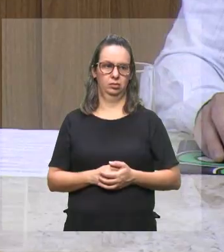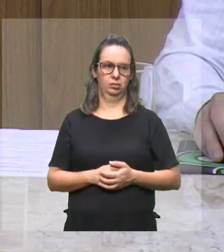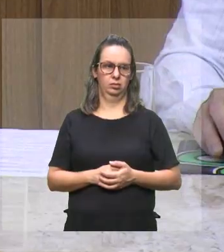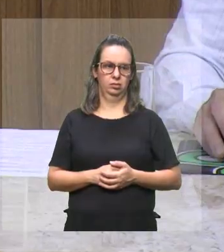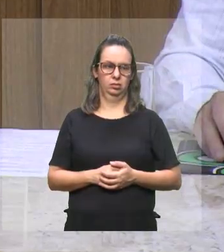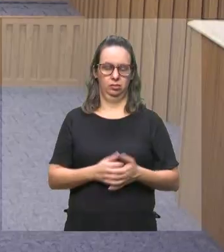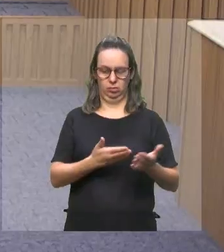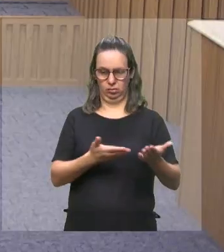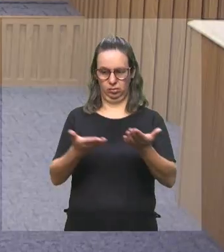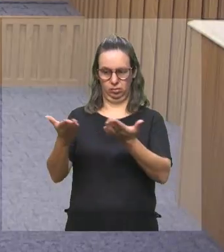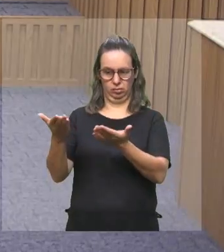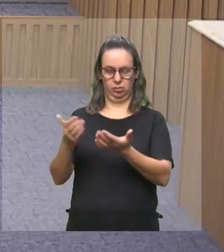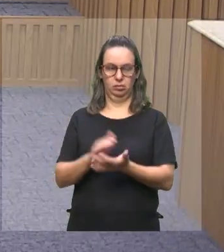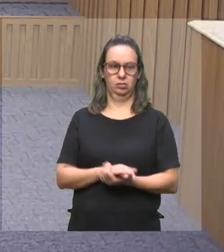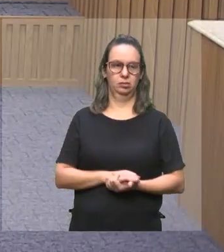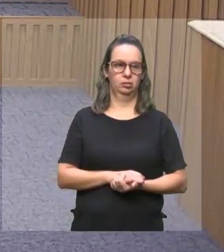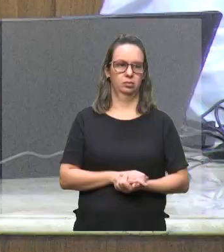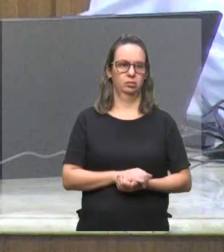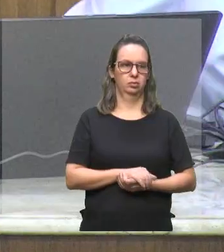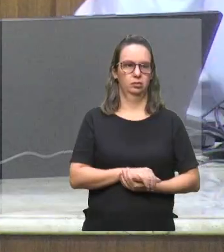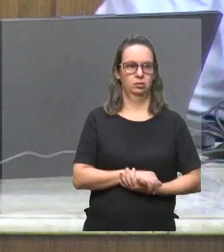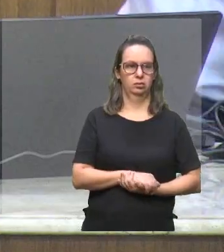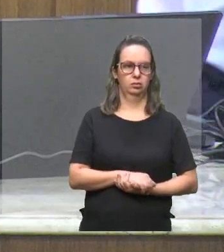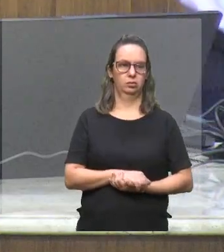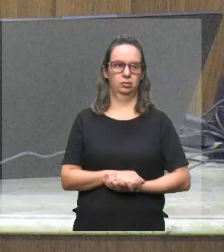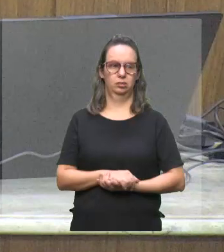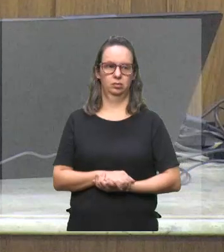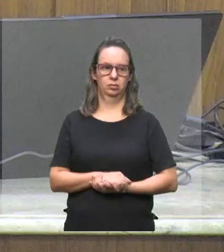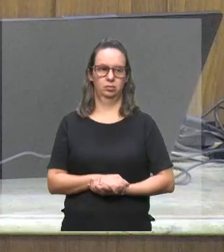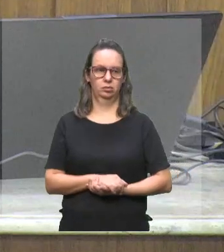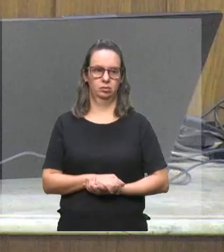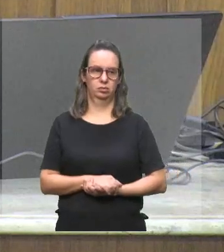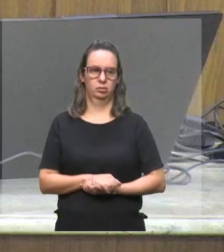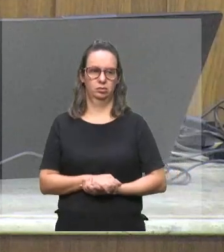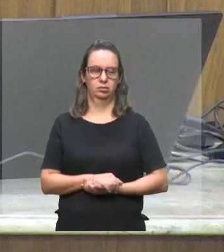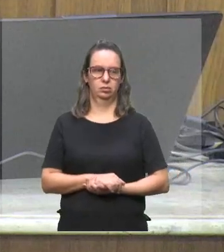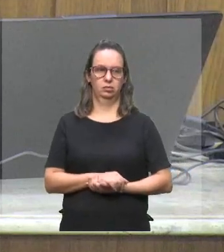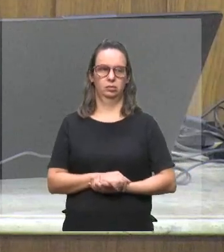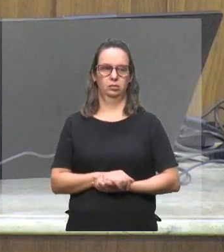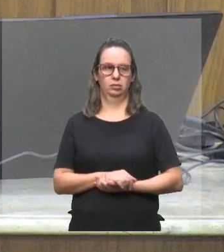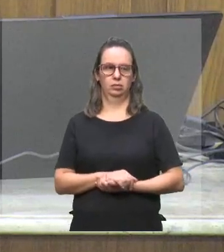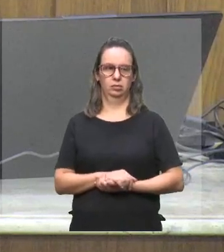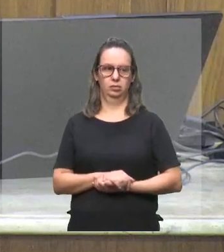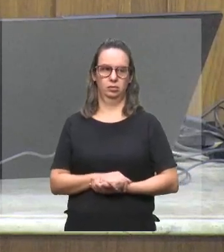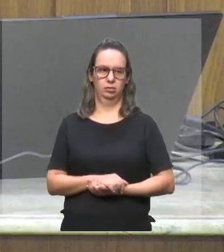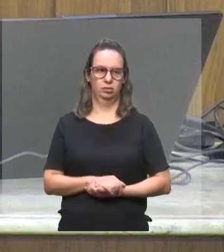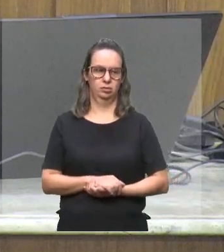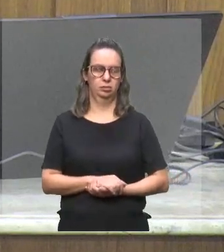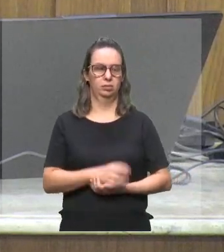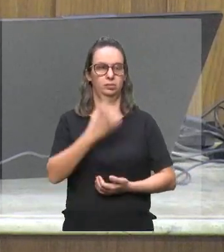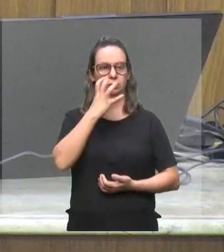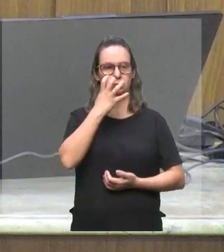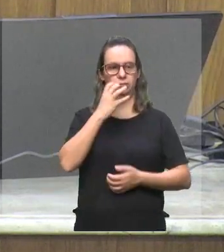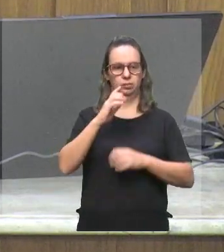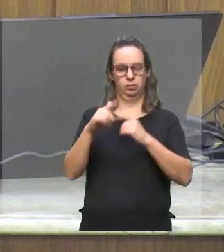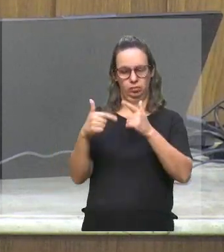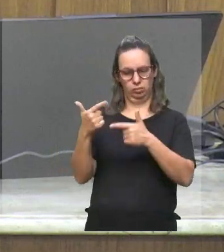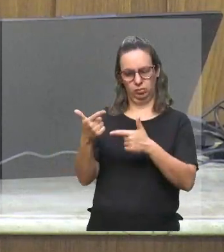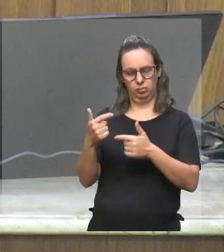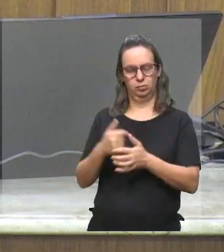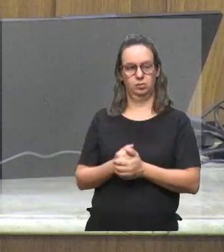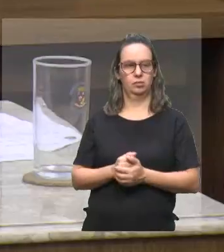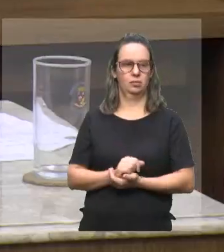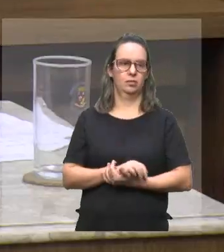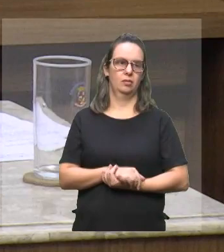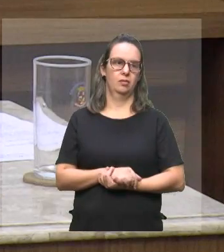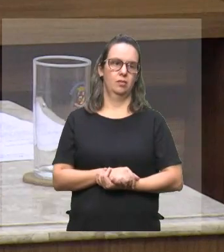Com a palavra, vereador Fernando Sique. Pela ordem, presidente. Gostaria de me inscrever na sequência, por gentileza.